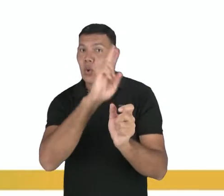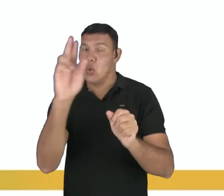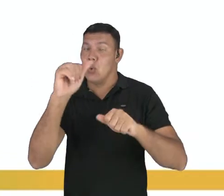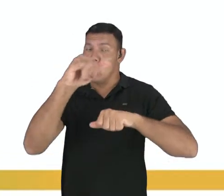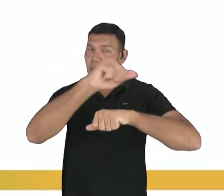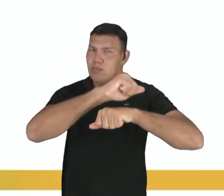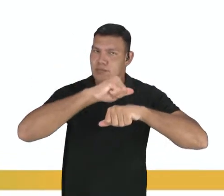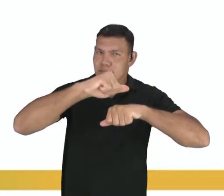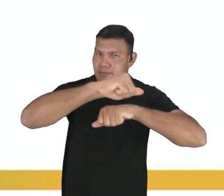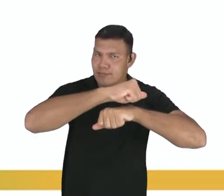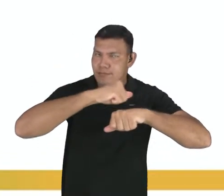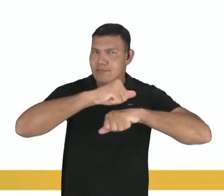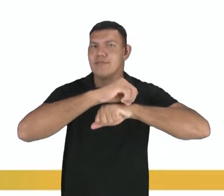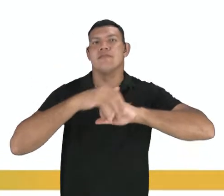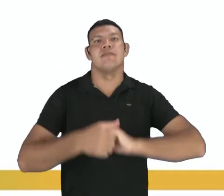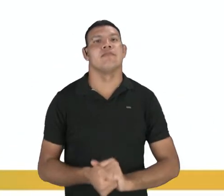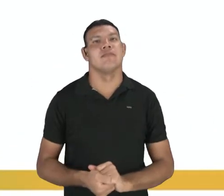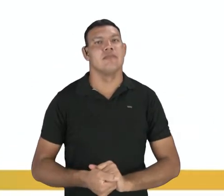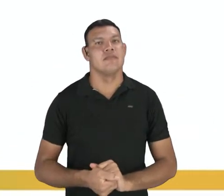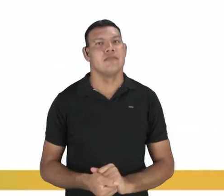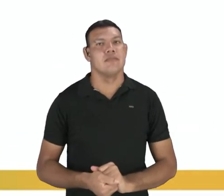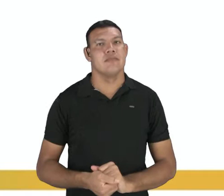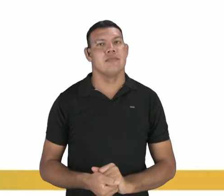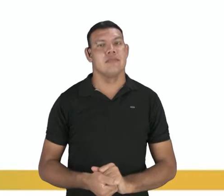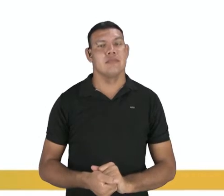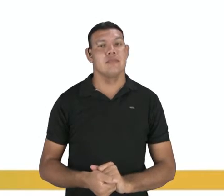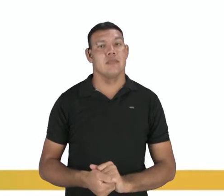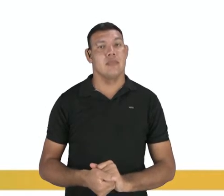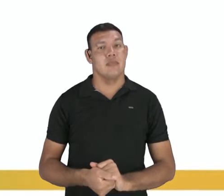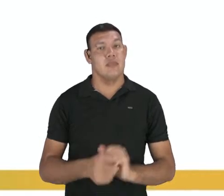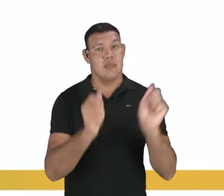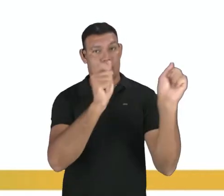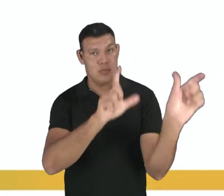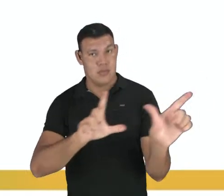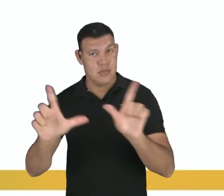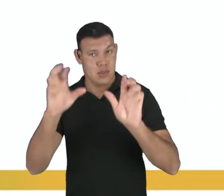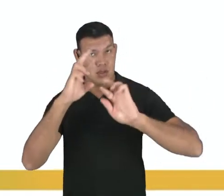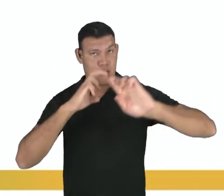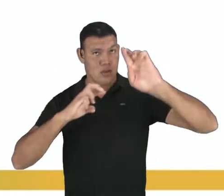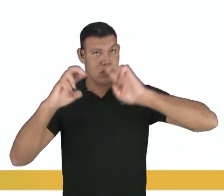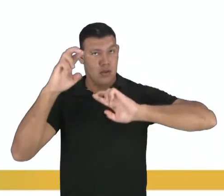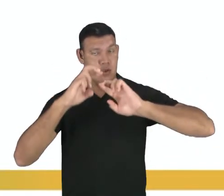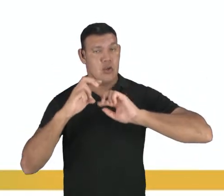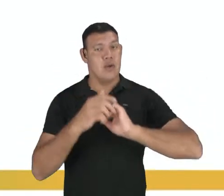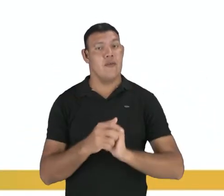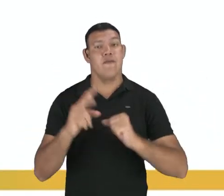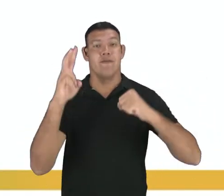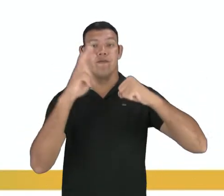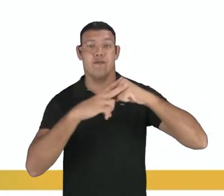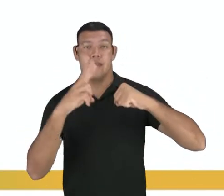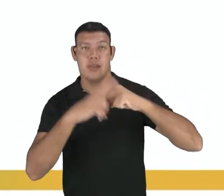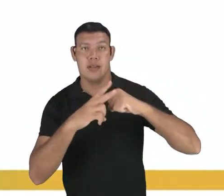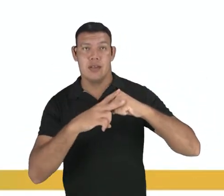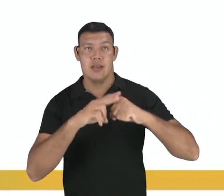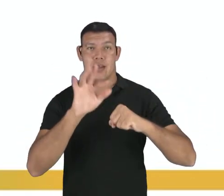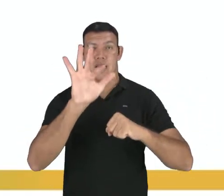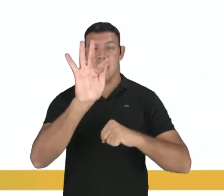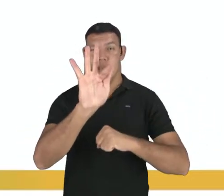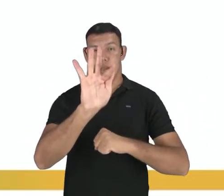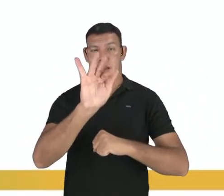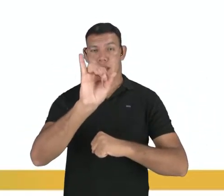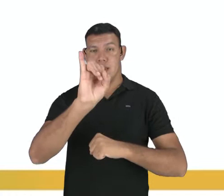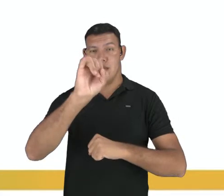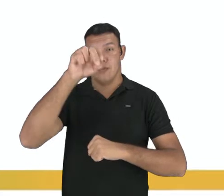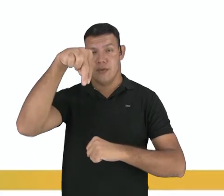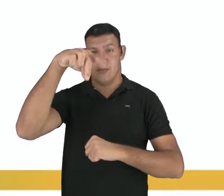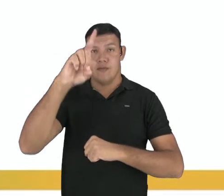advérbio. Por exemplo, observem aí no slide, find. Find é o verbo achar,